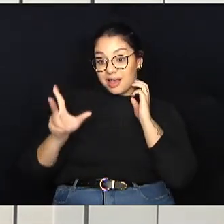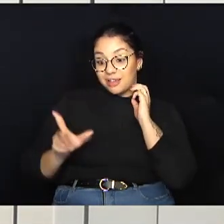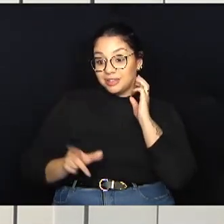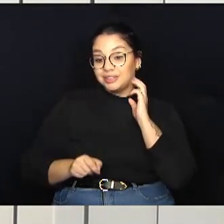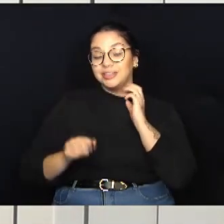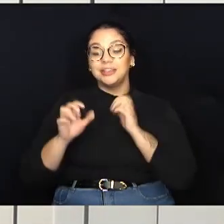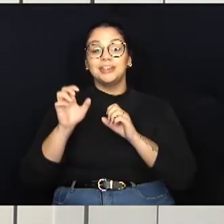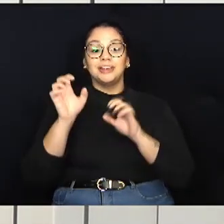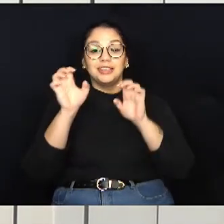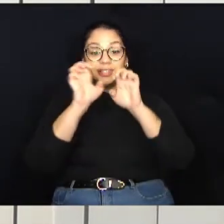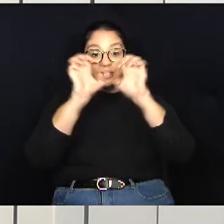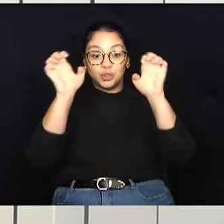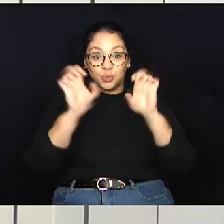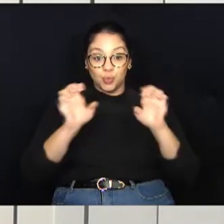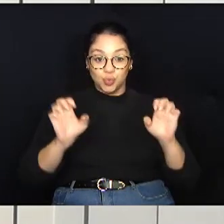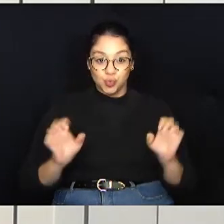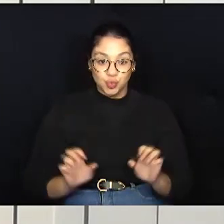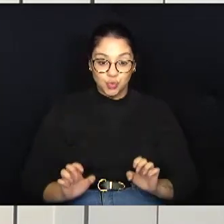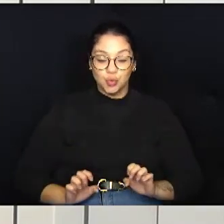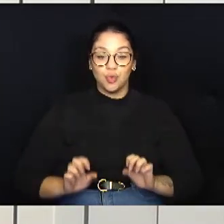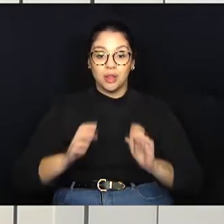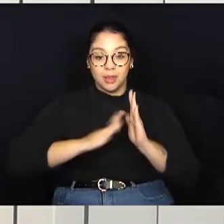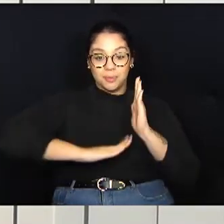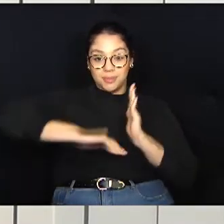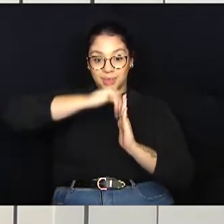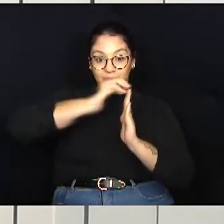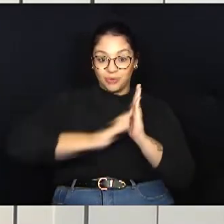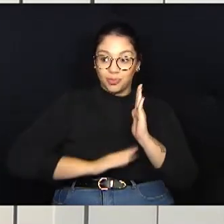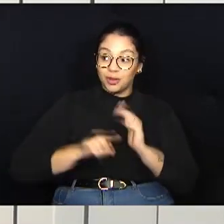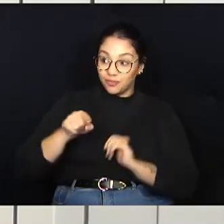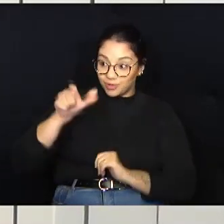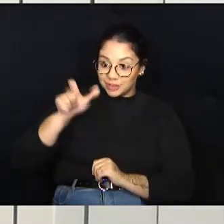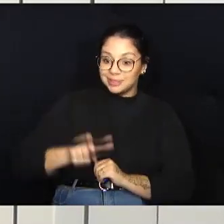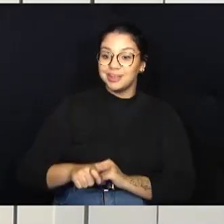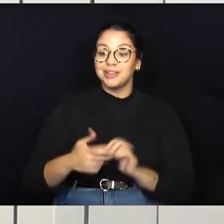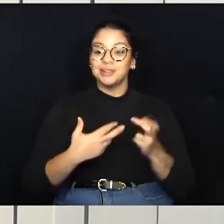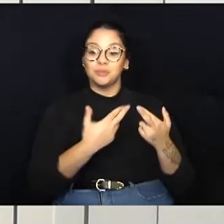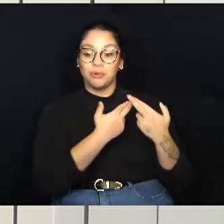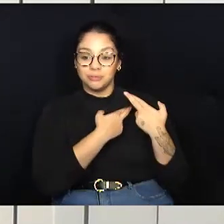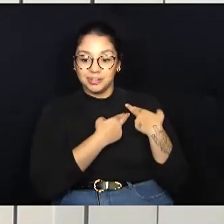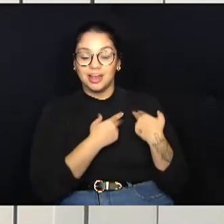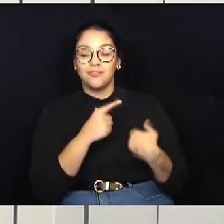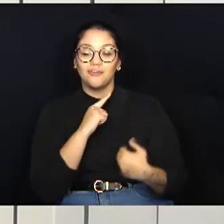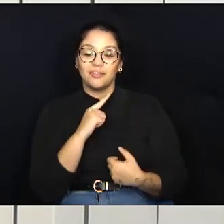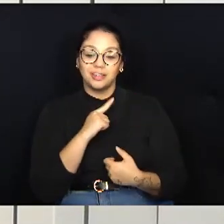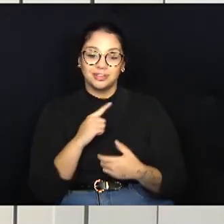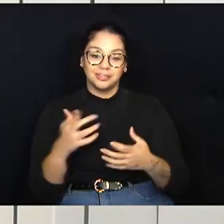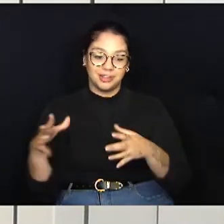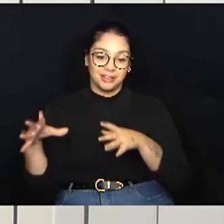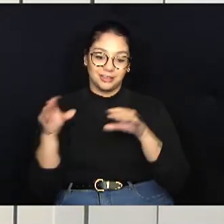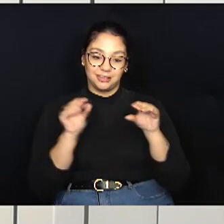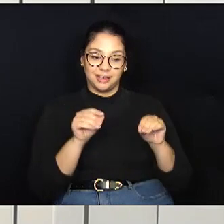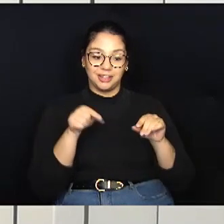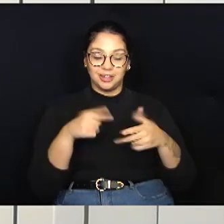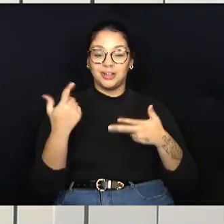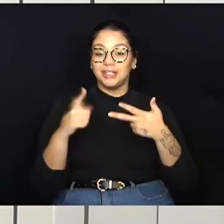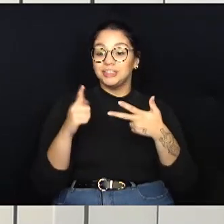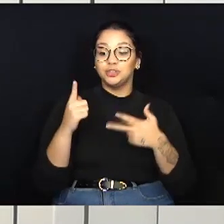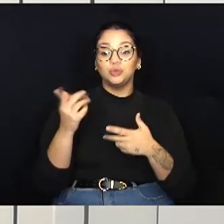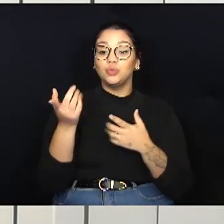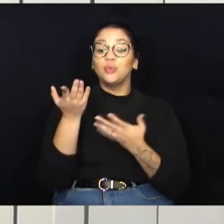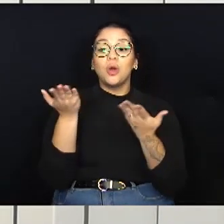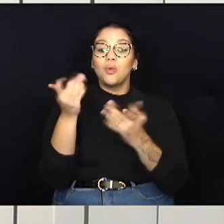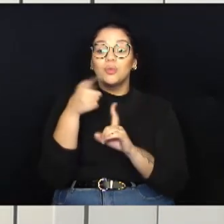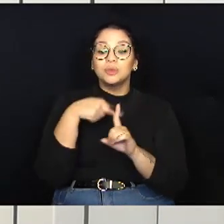esculturas, pinturas feitas à mão, e o senhor foi responsável por trazer ao Legislativo. Qual foi esse intuito